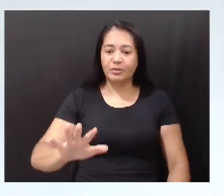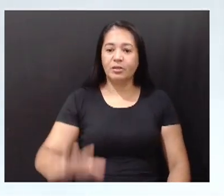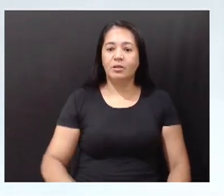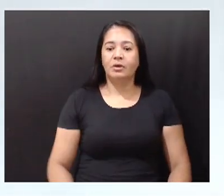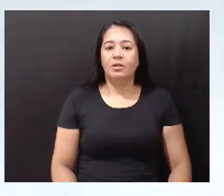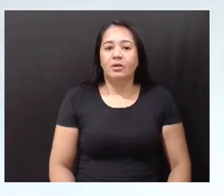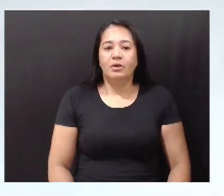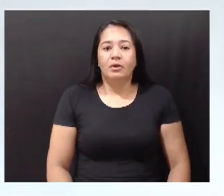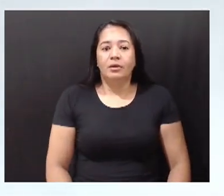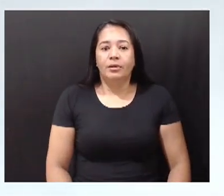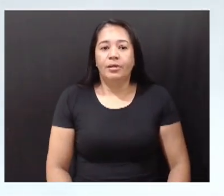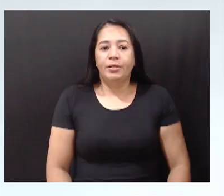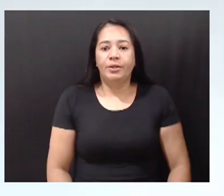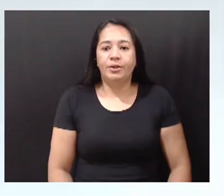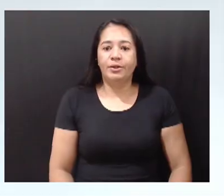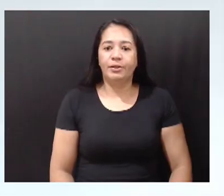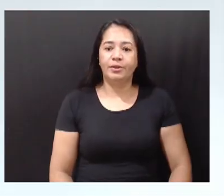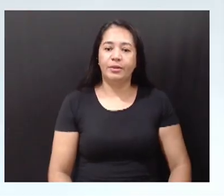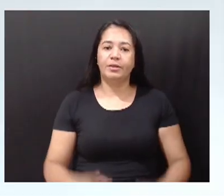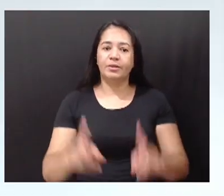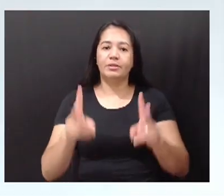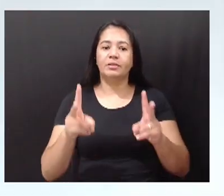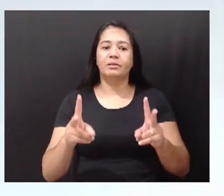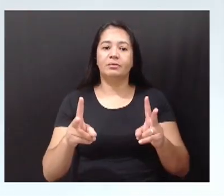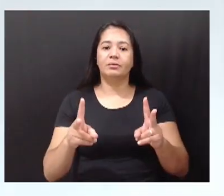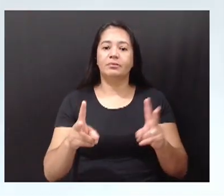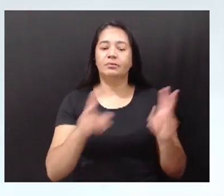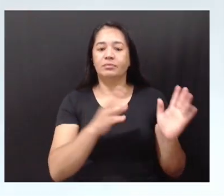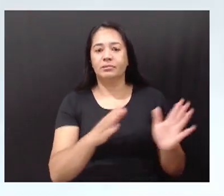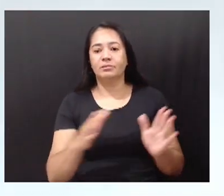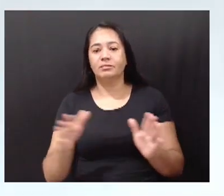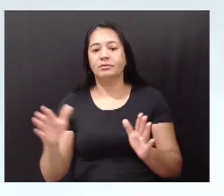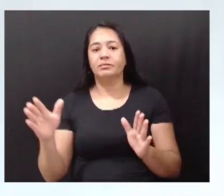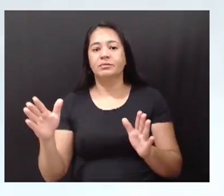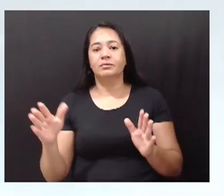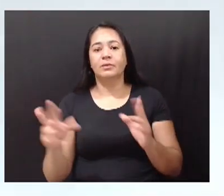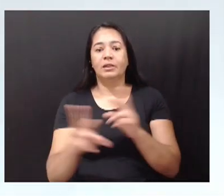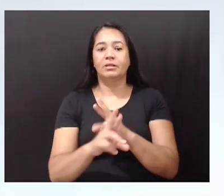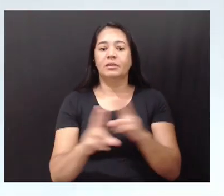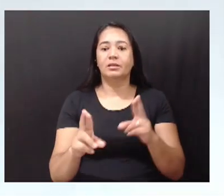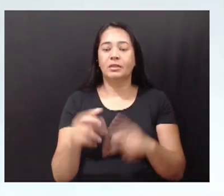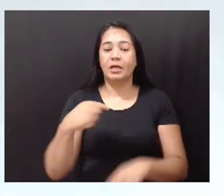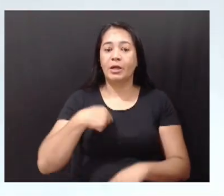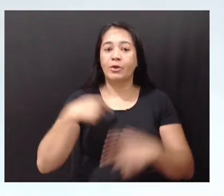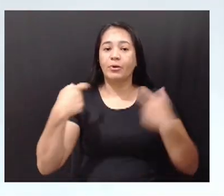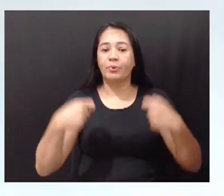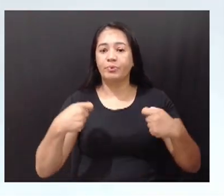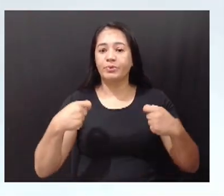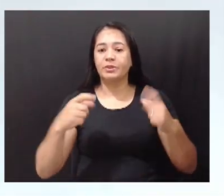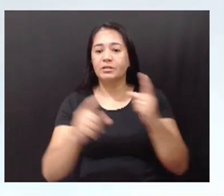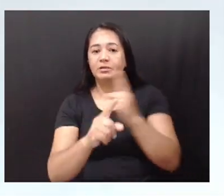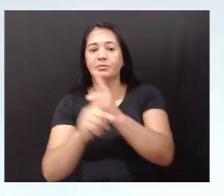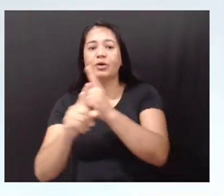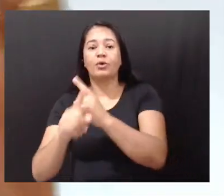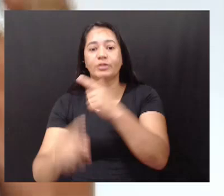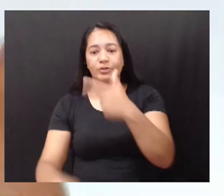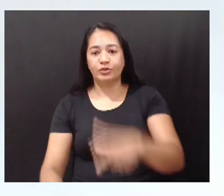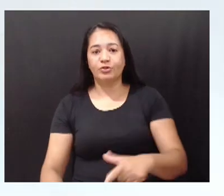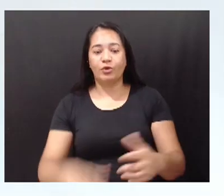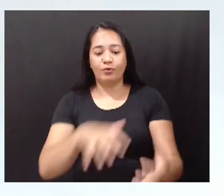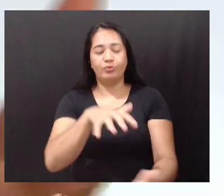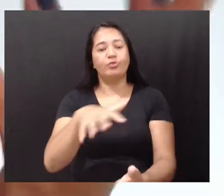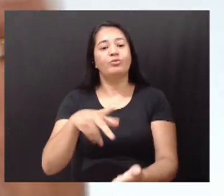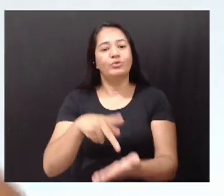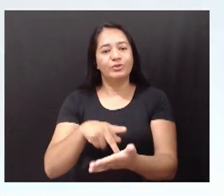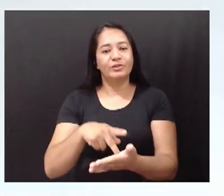sempre levo para as pessoas e faço essa relação de que eu preciso me encontrar de novo nesse mundo real e